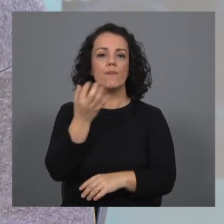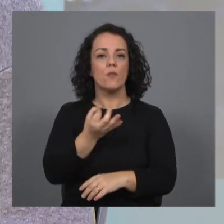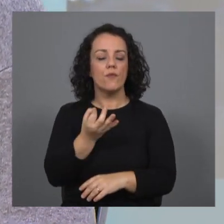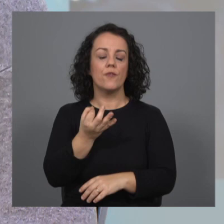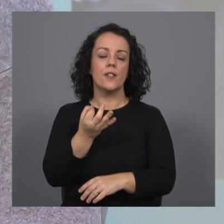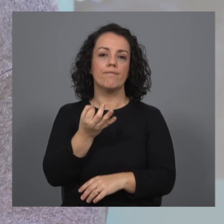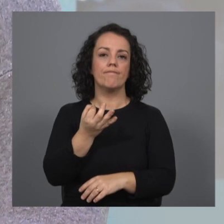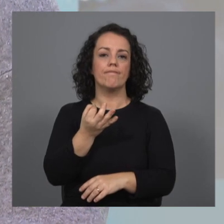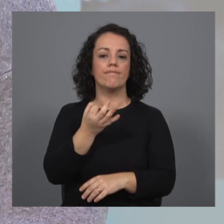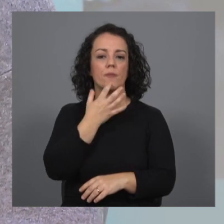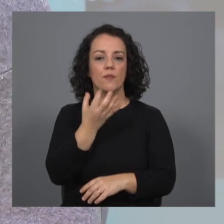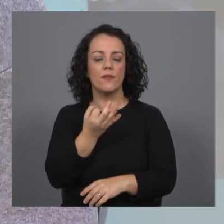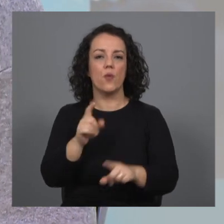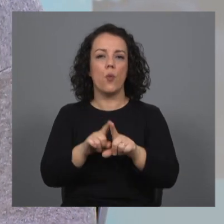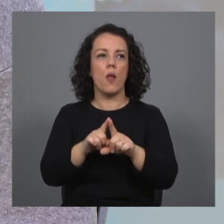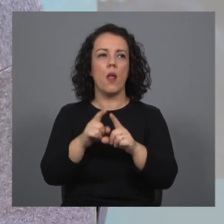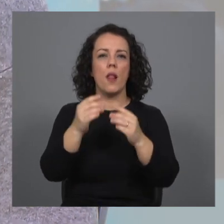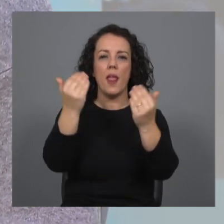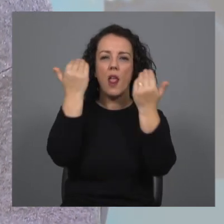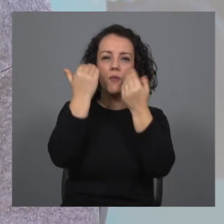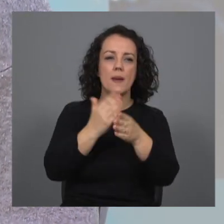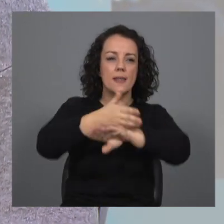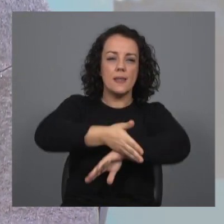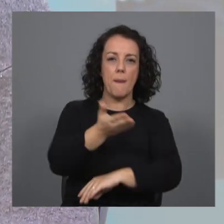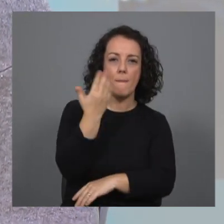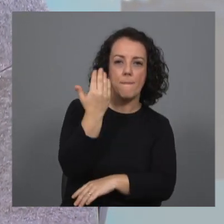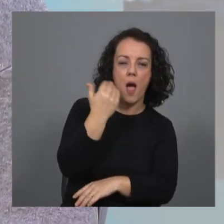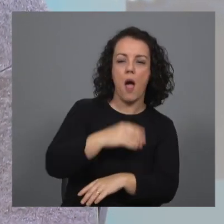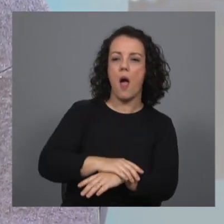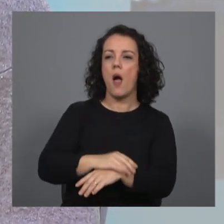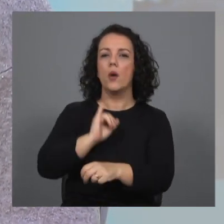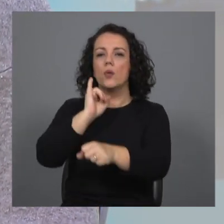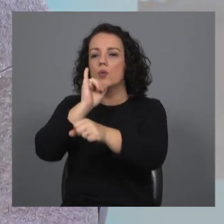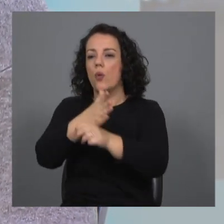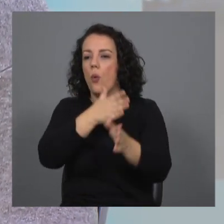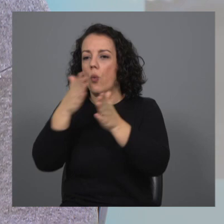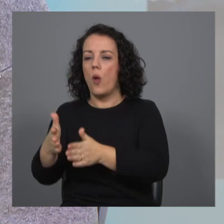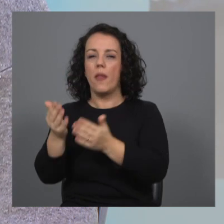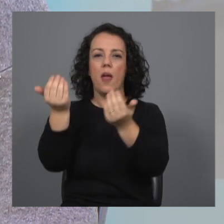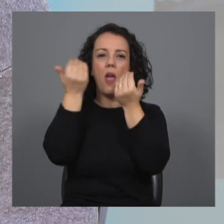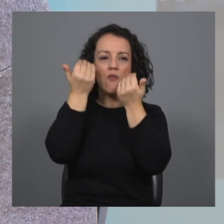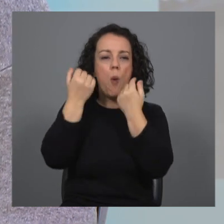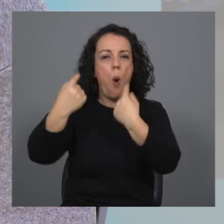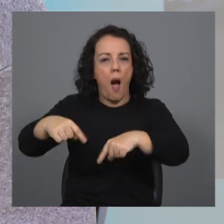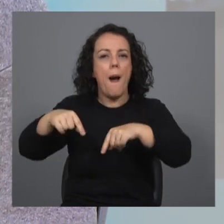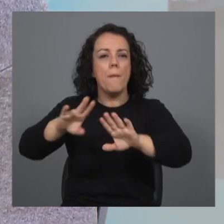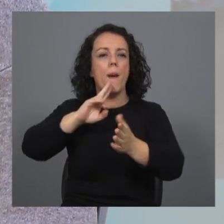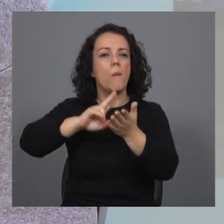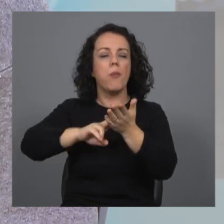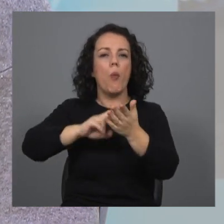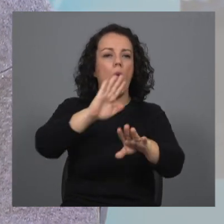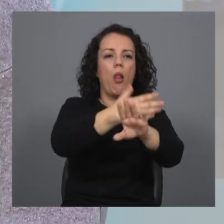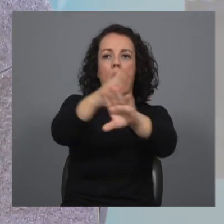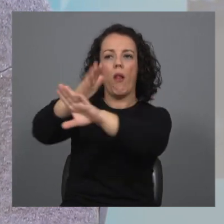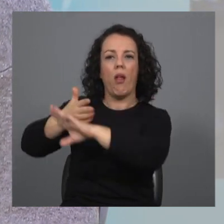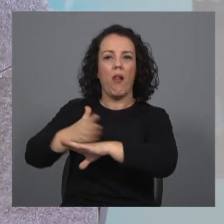por dificuldade de acesso à informação, por haver muita informação que está dispersa ou que não está adequada em termos